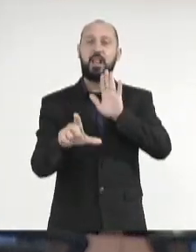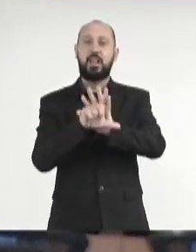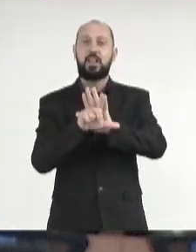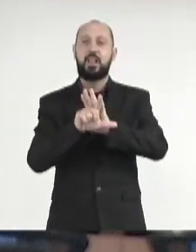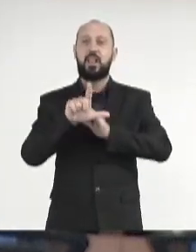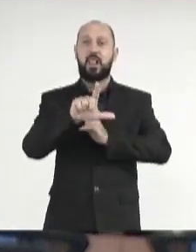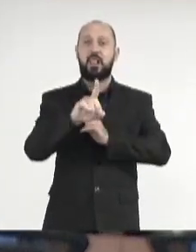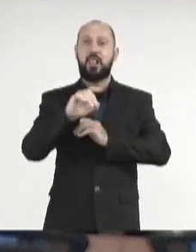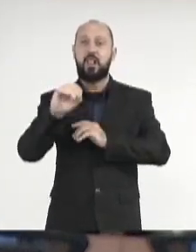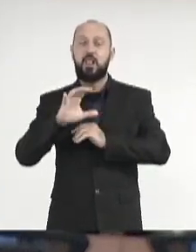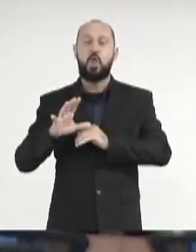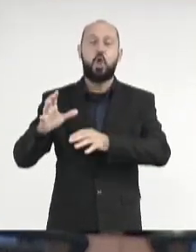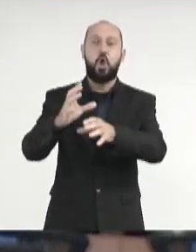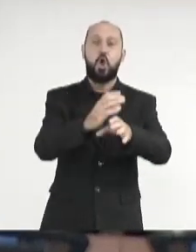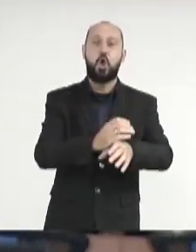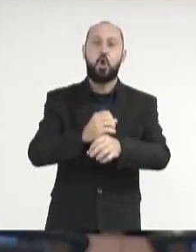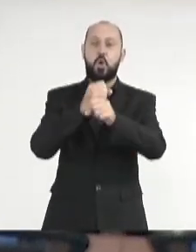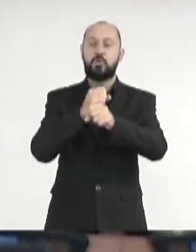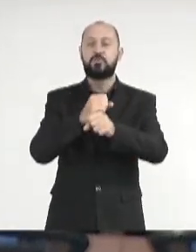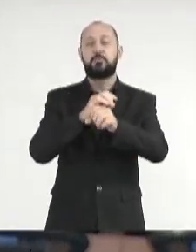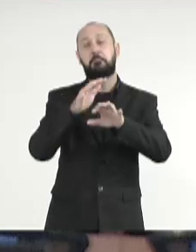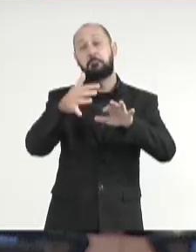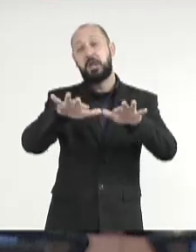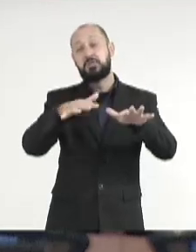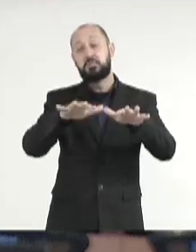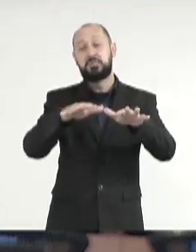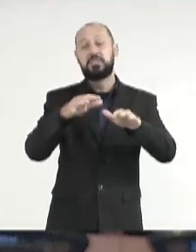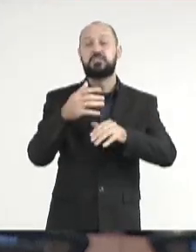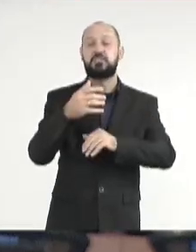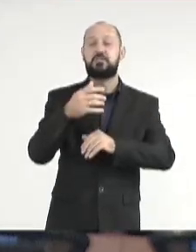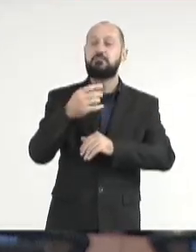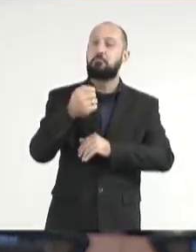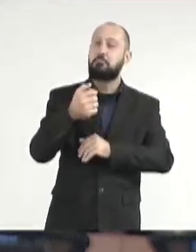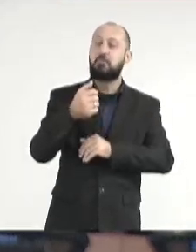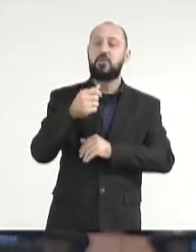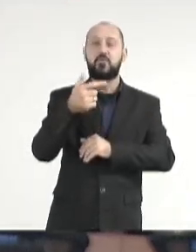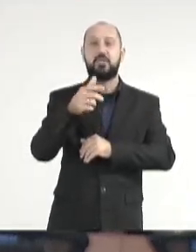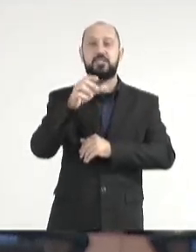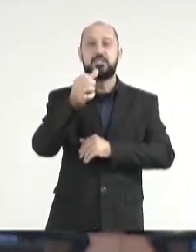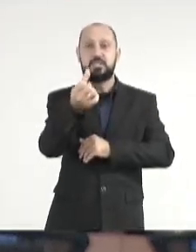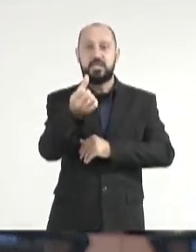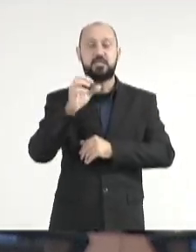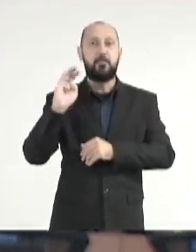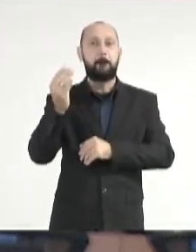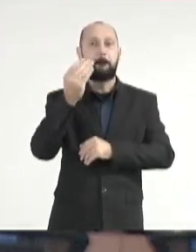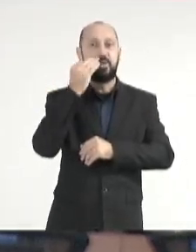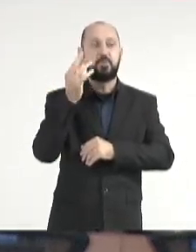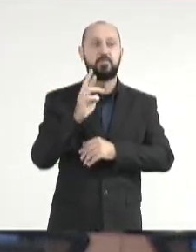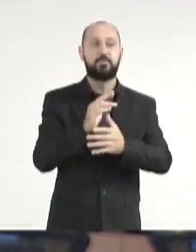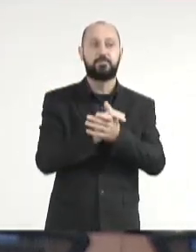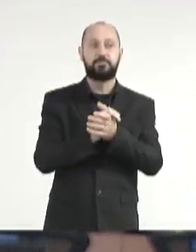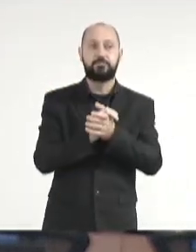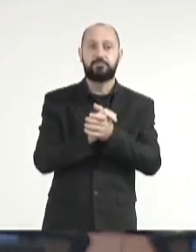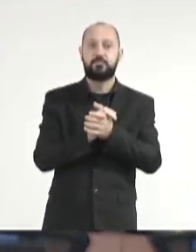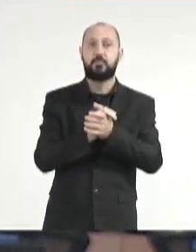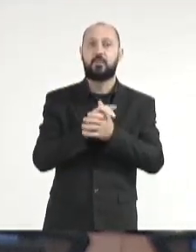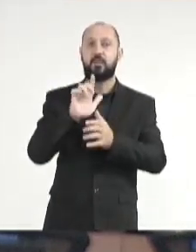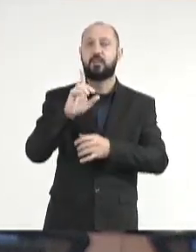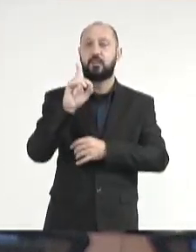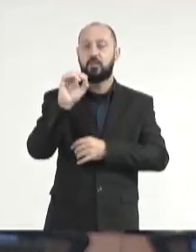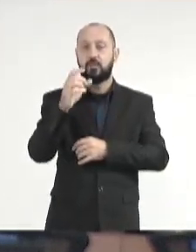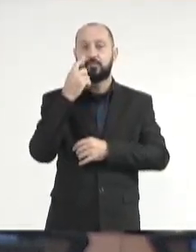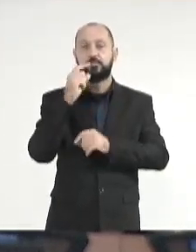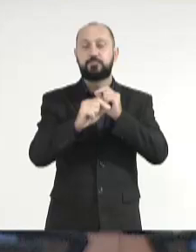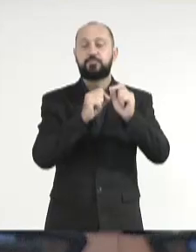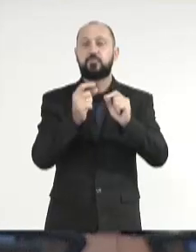Orçamentária de 2025, com receita total no valor corrente estimada aí de pouco mais de 26 bilhões de reais. É a LDO, né, Gustavo? Que